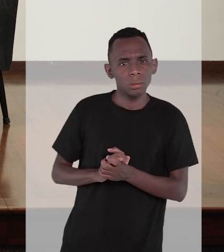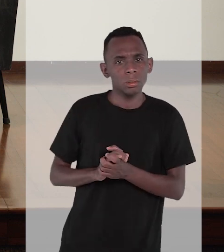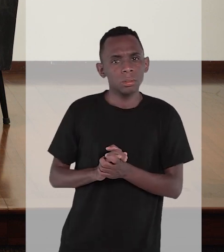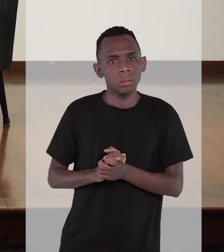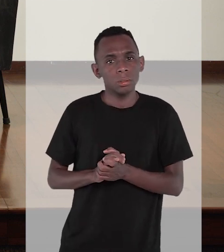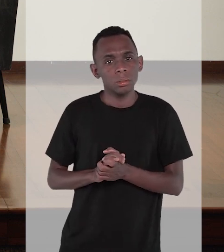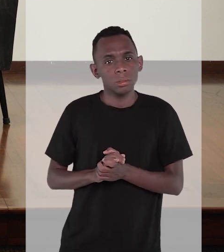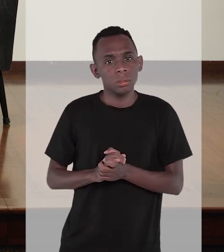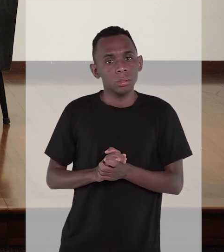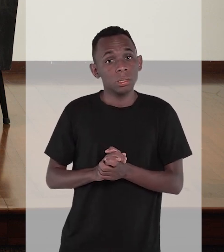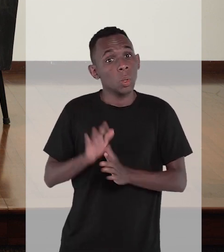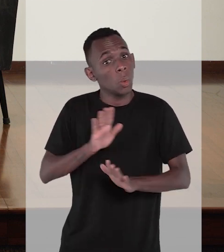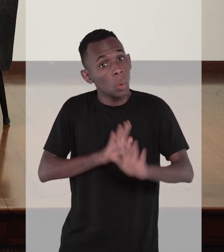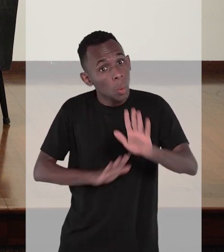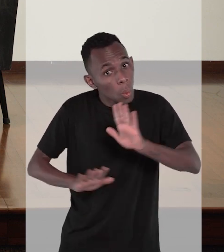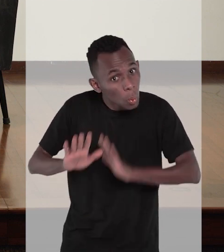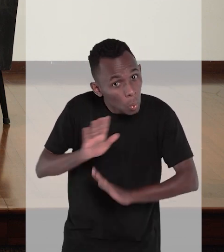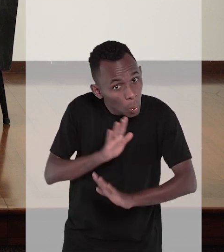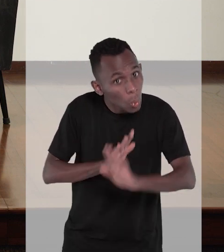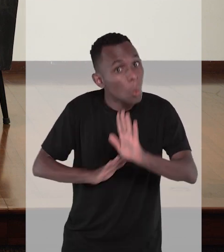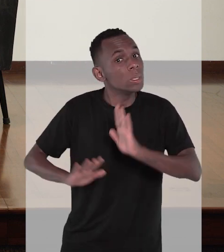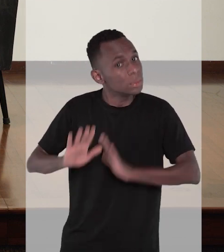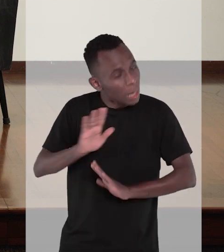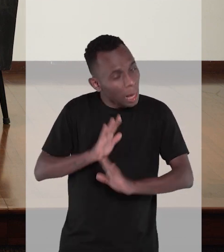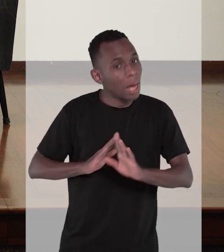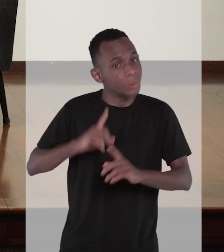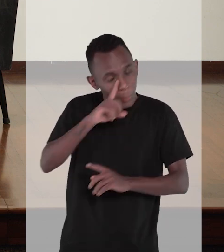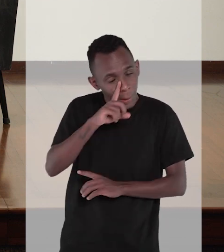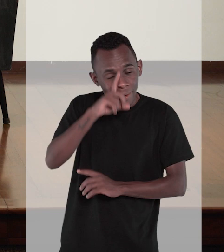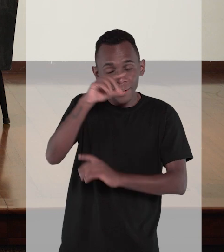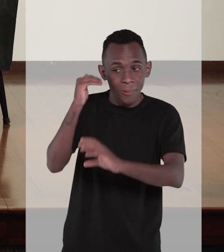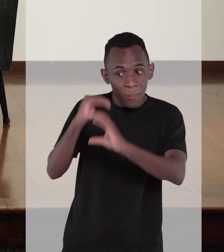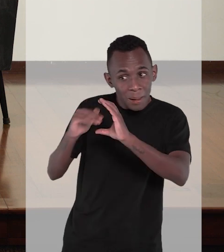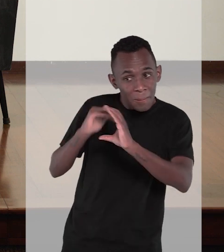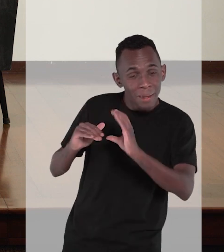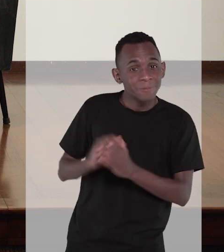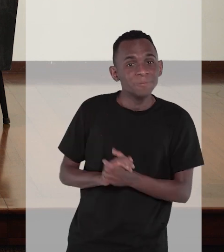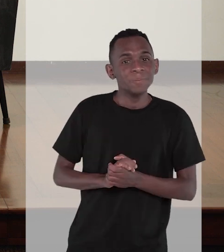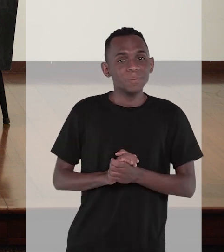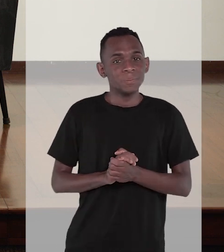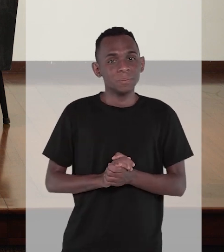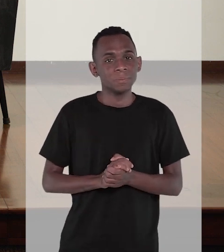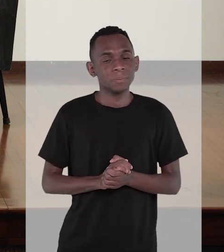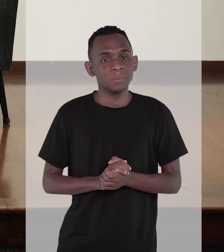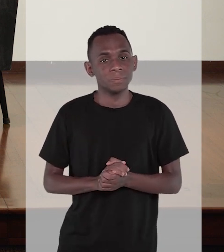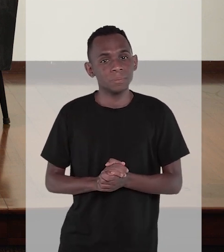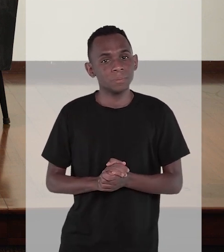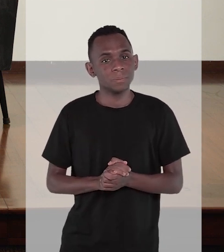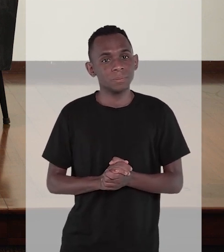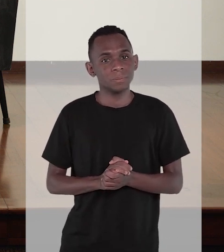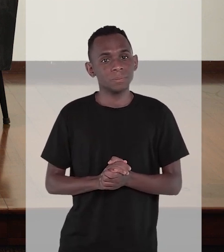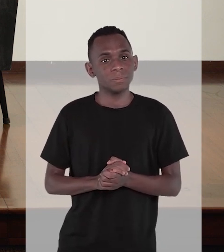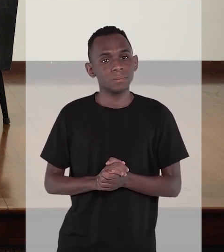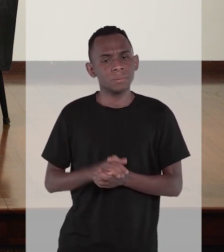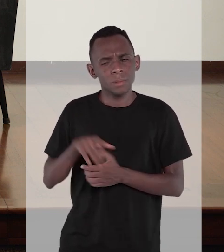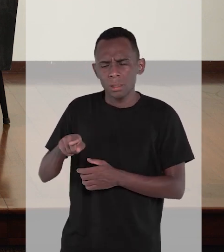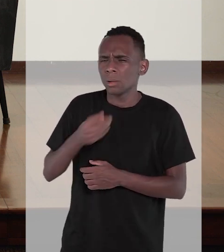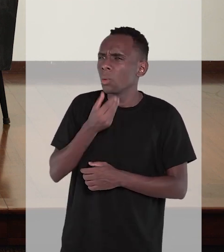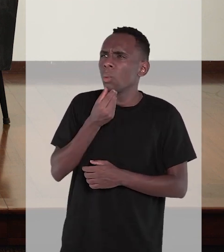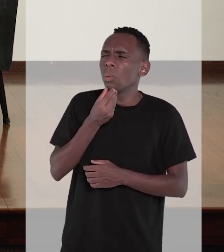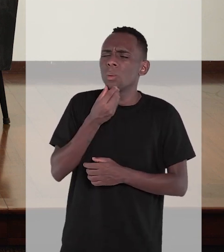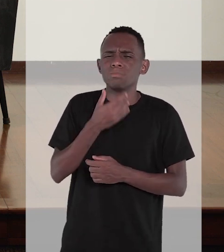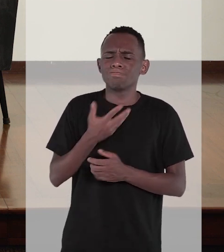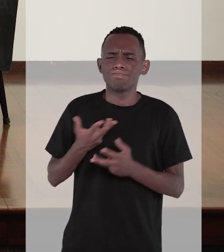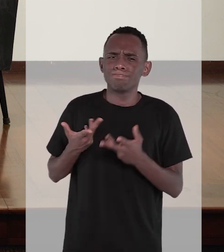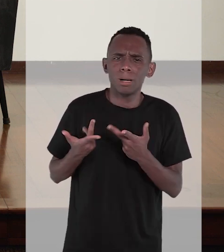falei, nossa, você tem que ter muito cuidado com os e-mails, eles são perigosíssimos. E aí, ele é um